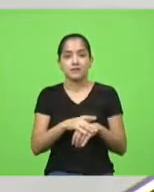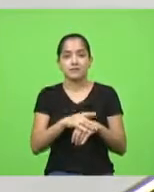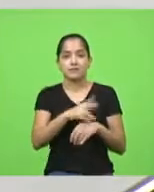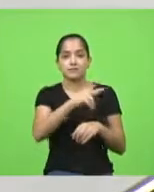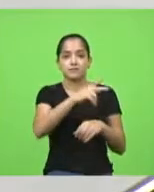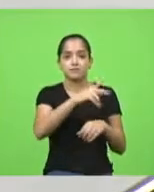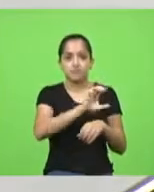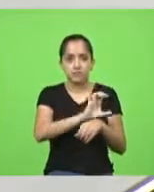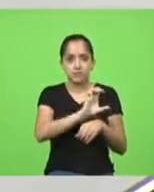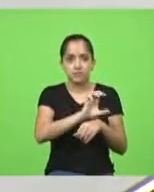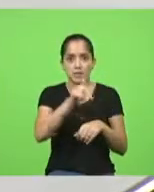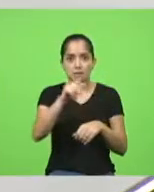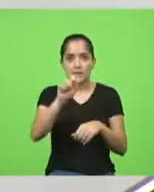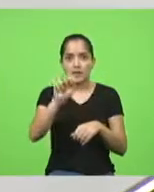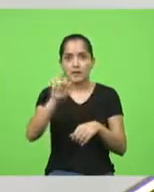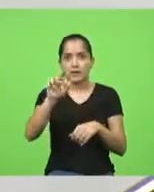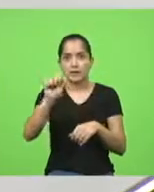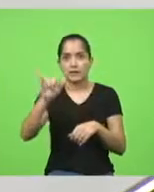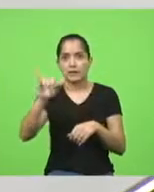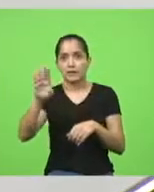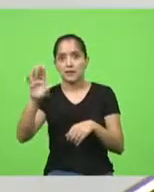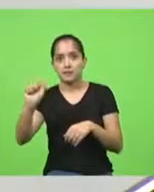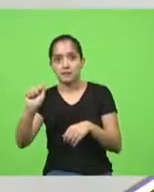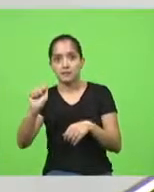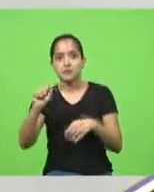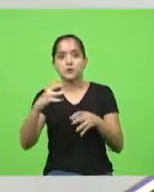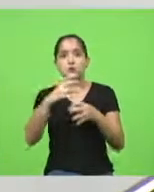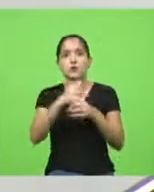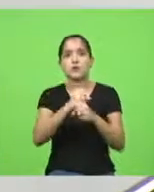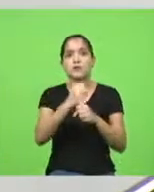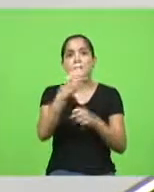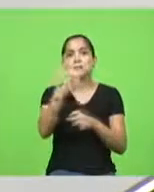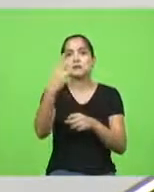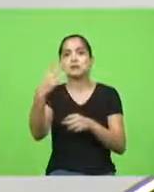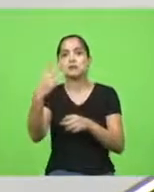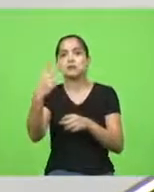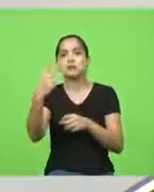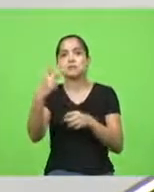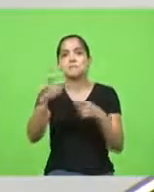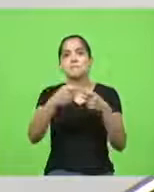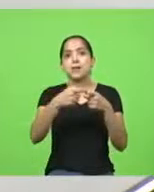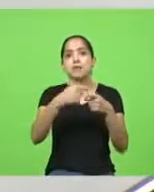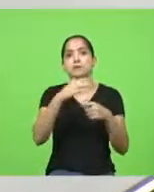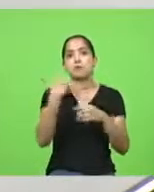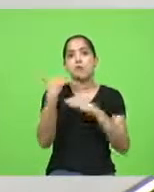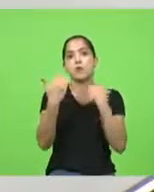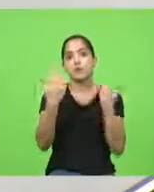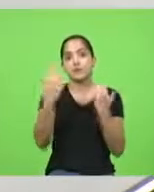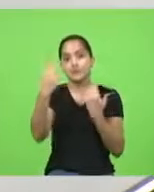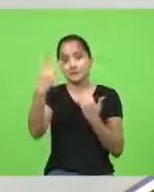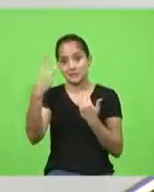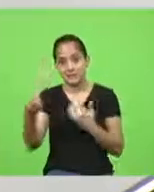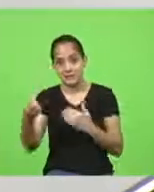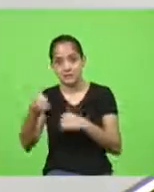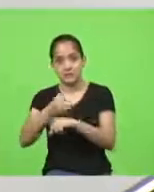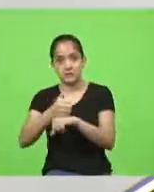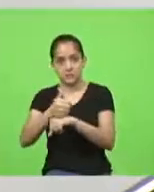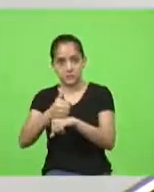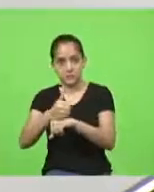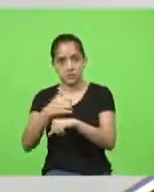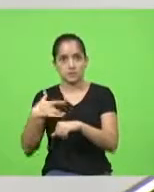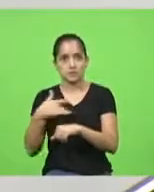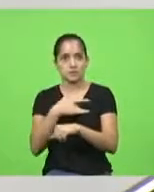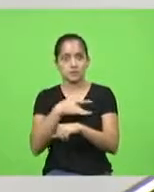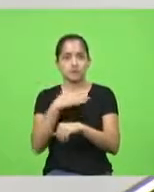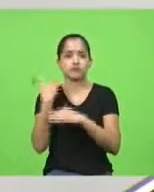32 médicos já morreram do Covid e 36 profissionais da saúde. É muita